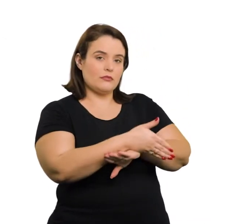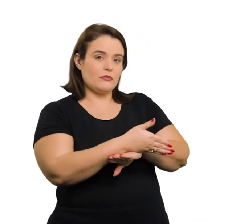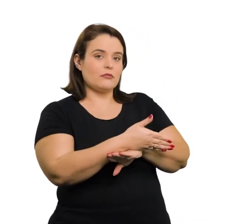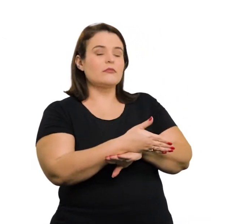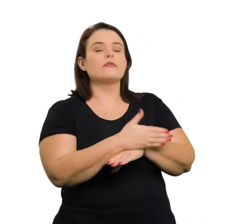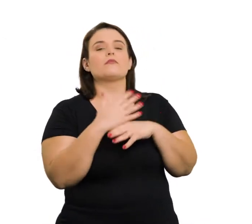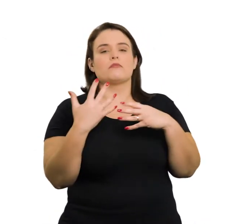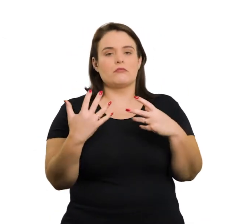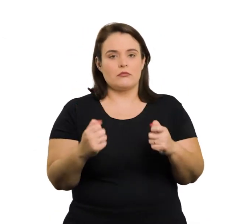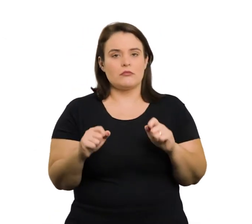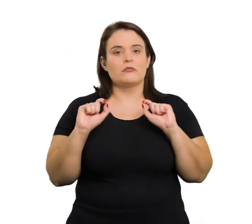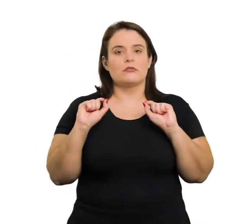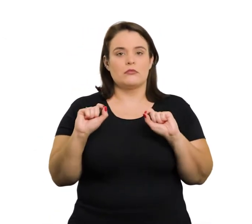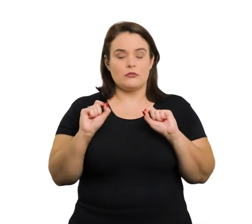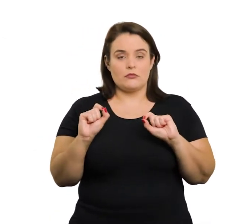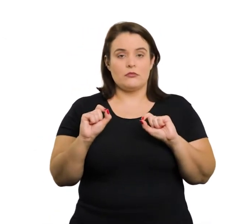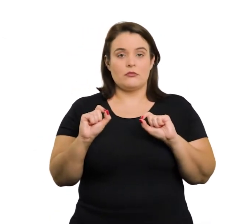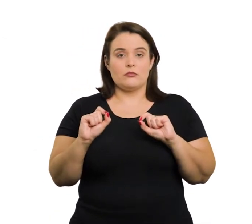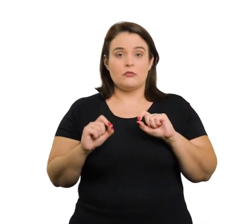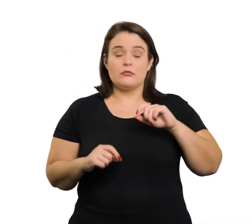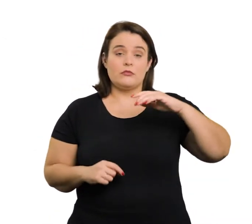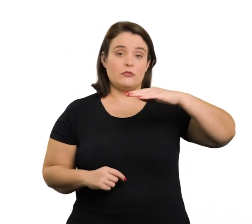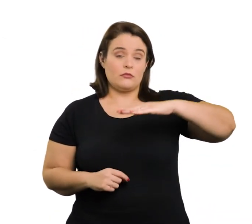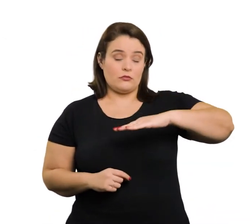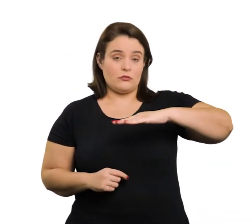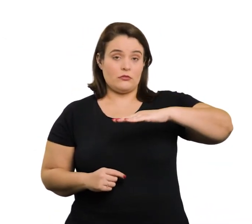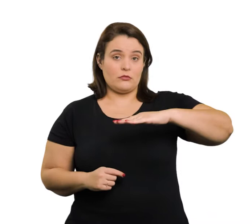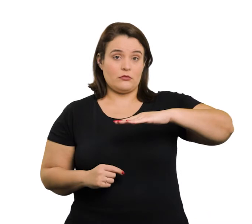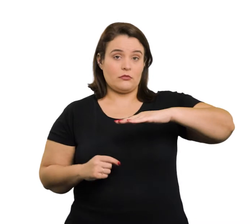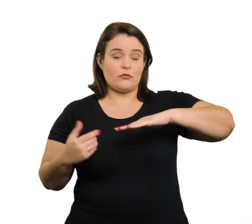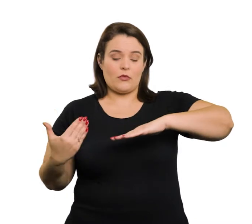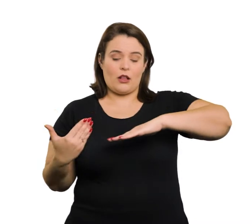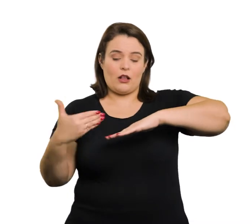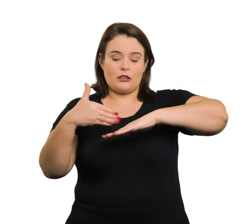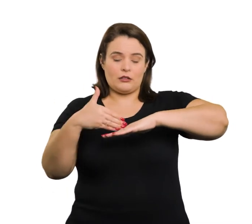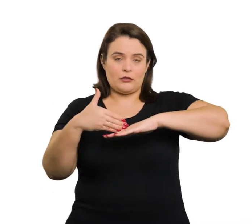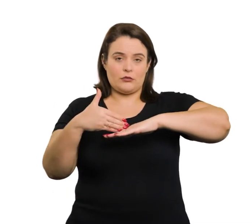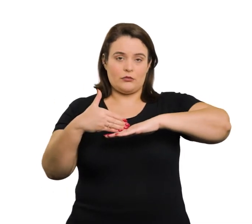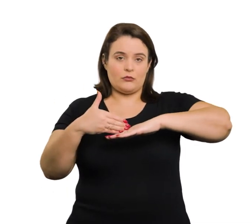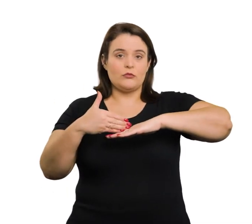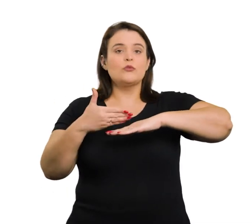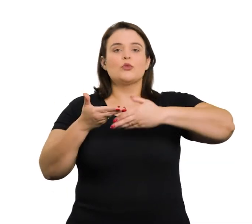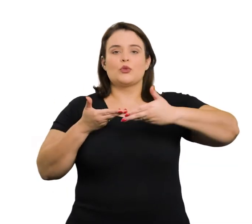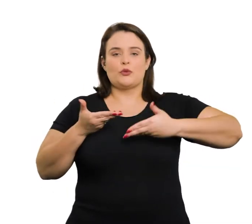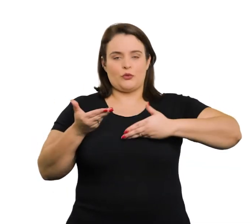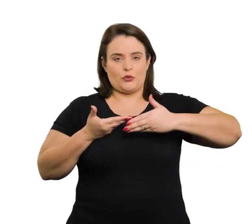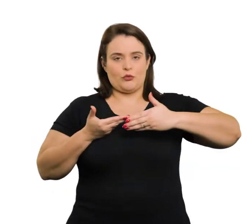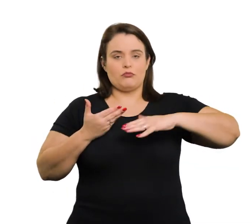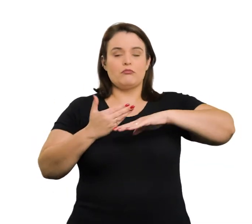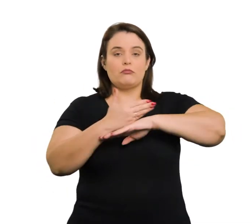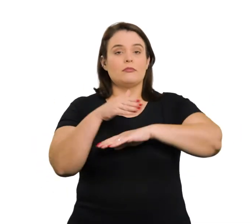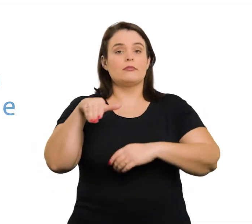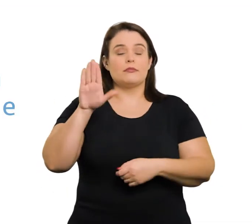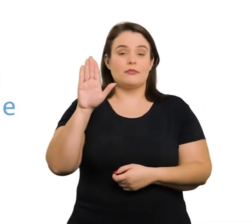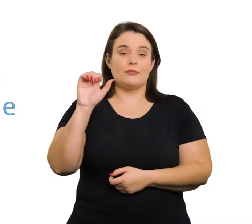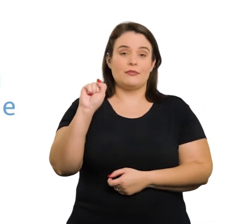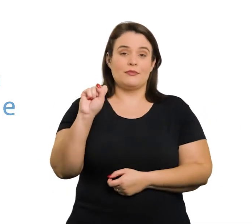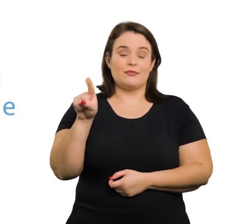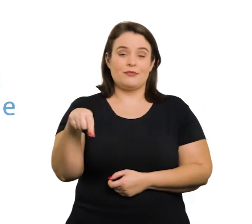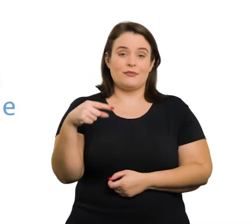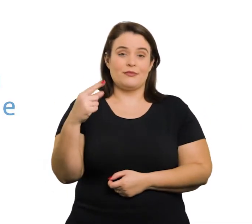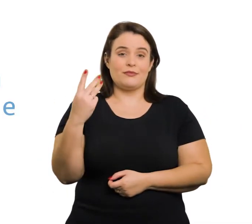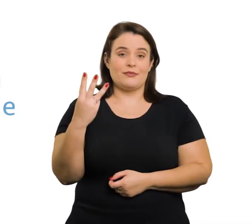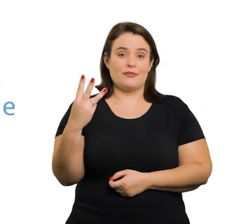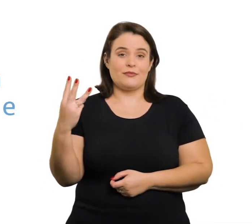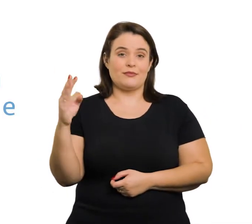de veículos, serão admitidas inclinações transversais na faixa de acesso e na faixa de serviço,